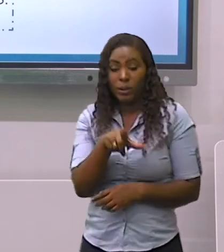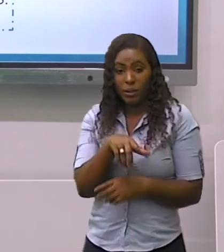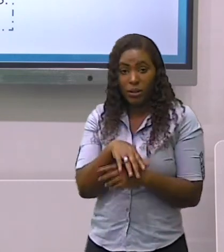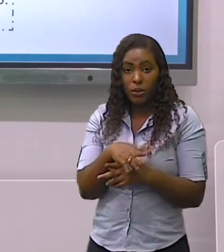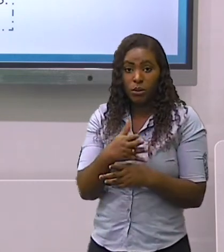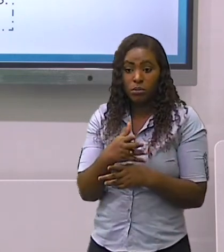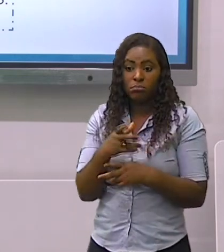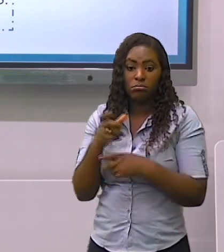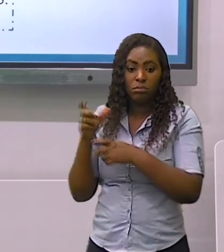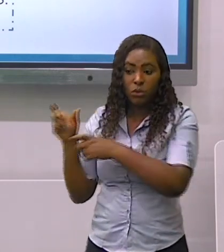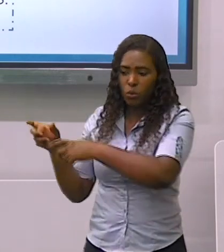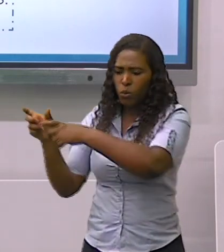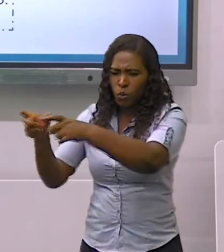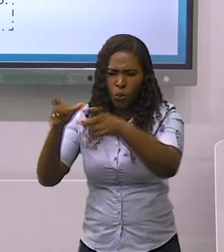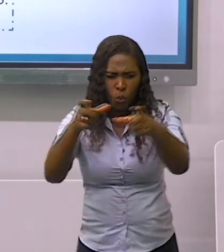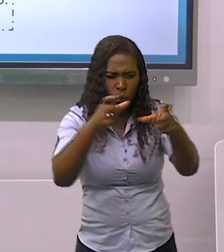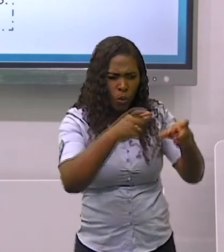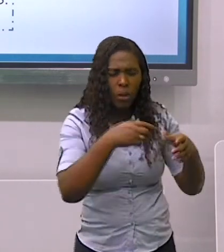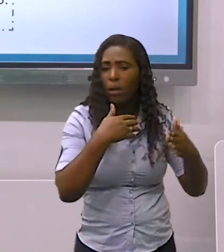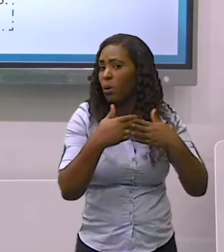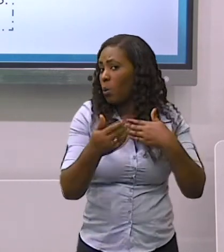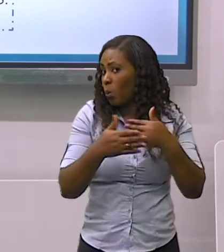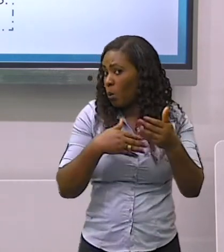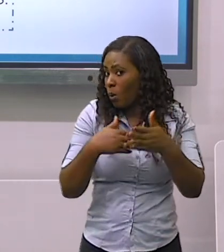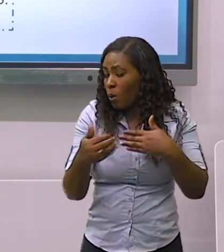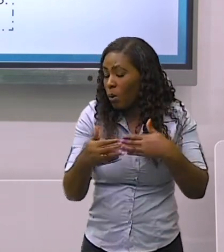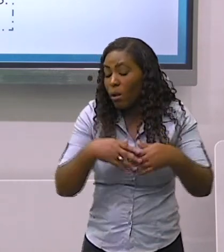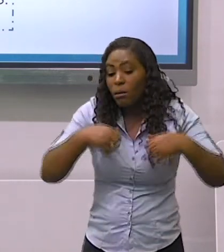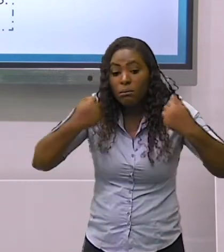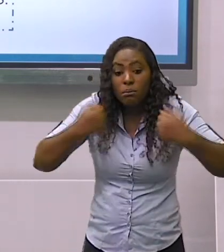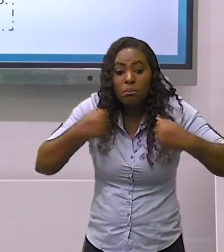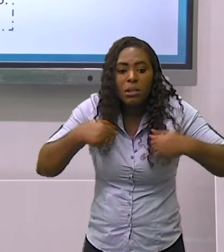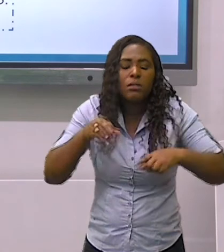praças, todos os ambientes que você utilizar. Use com